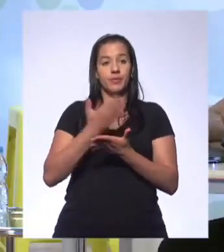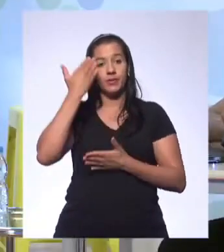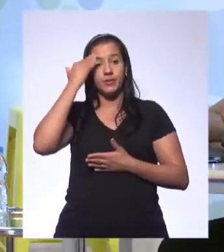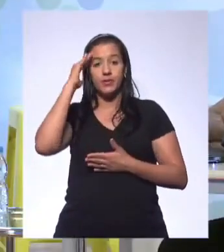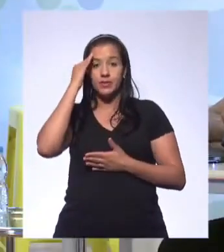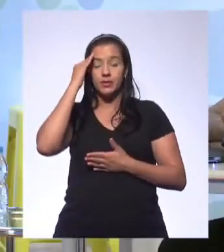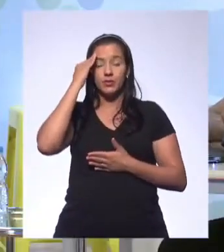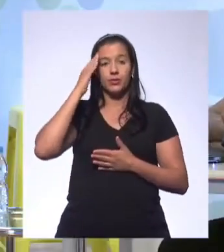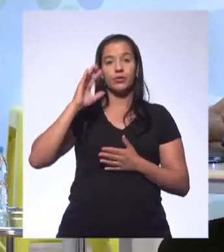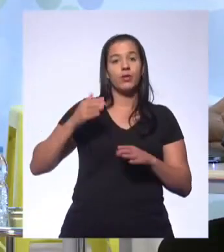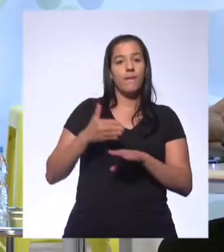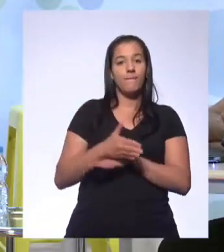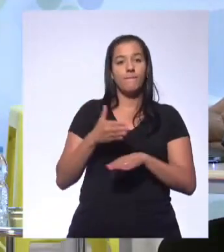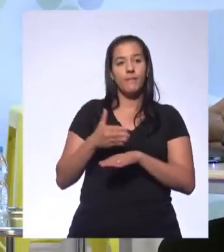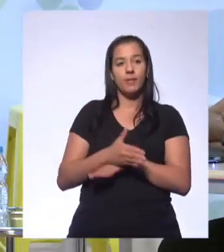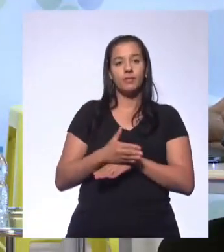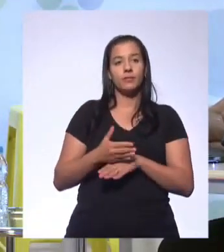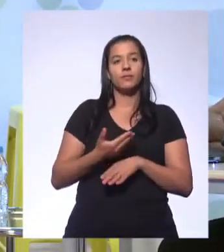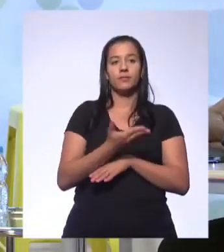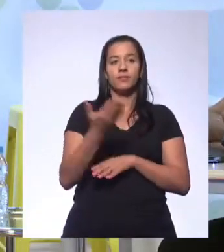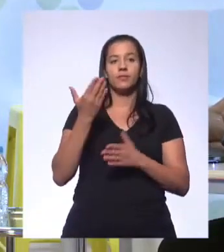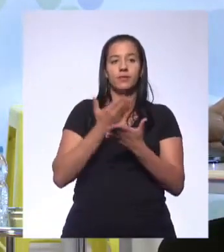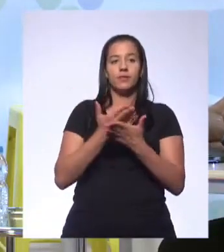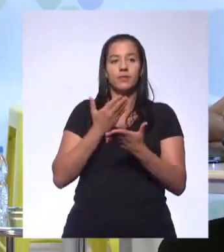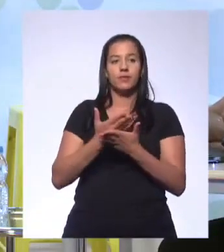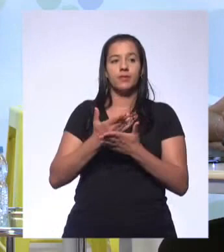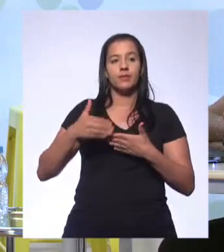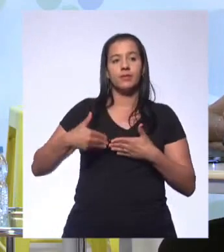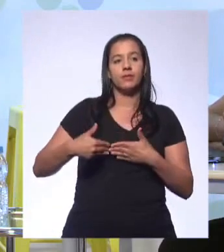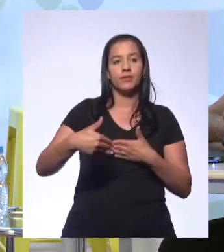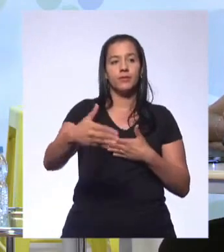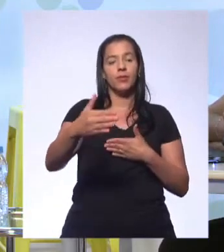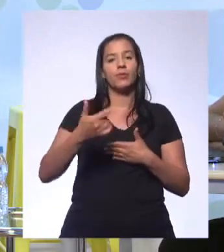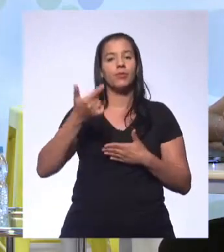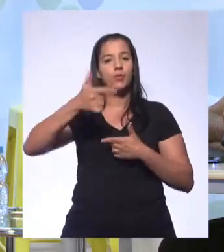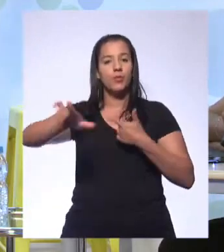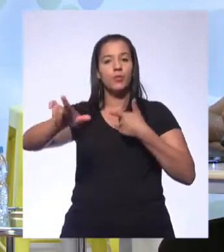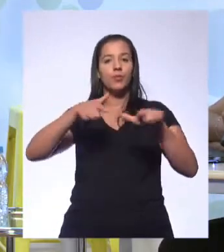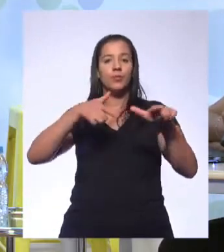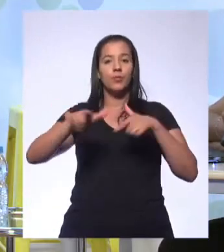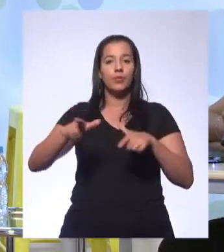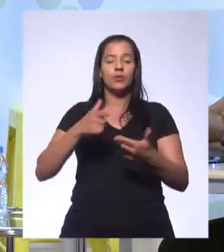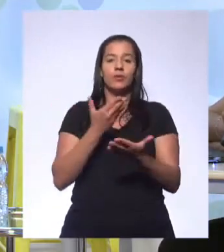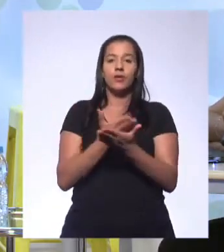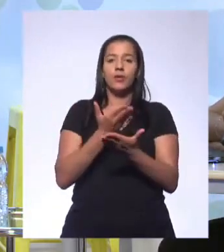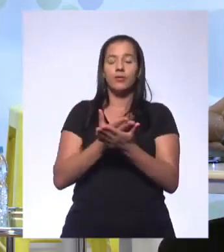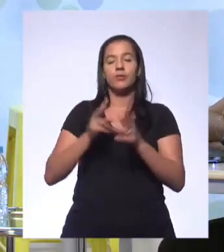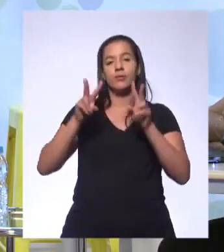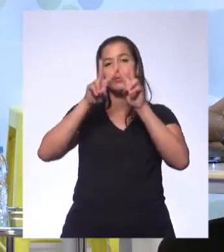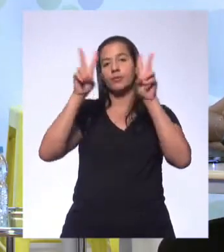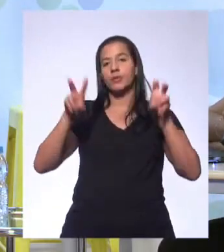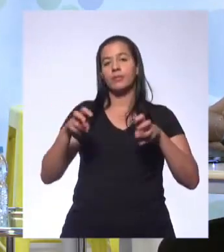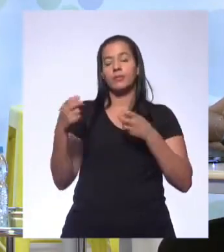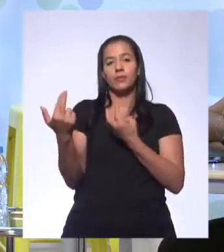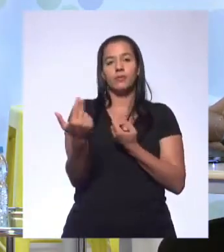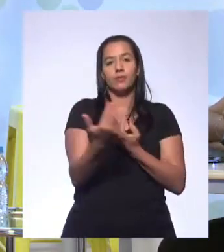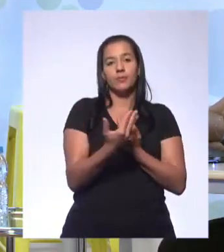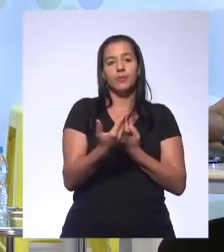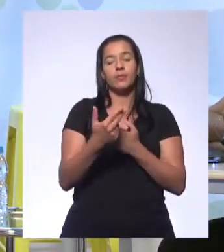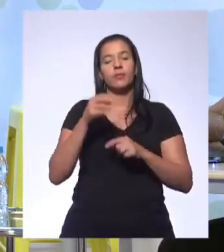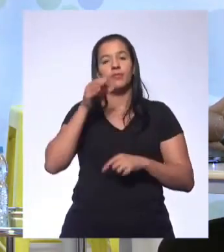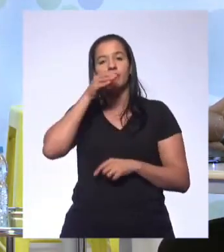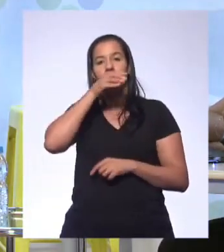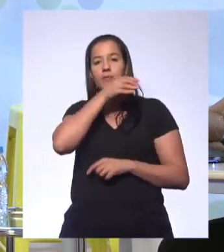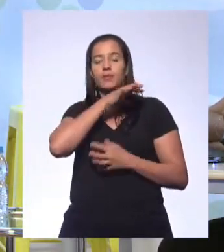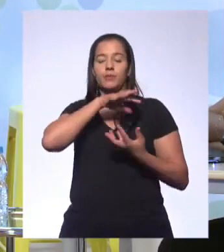entendido, participado aí da aula e provavelmente teremos outra aula tratando desse assunto para falar mais sobre o